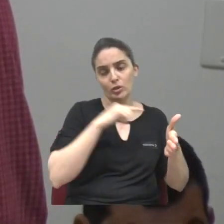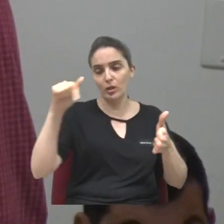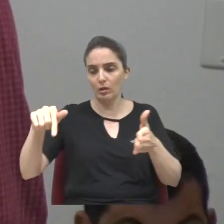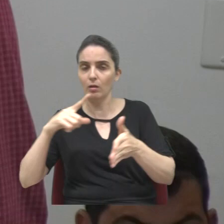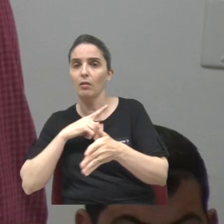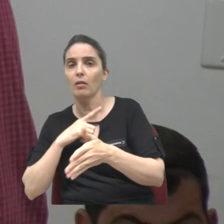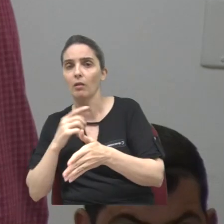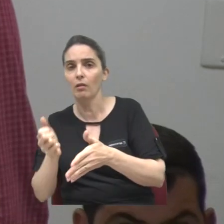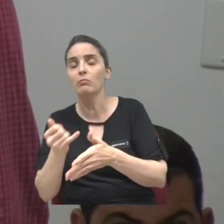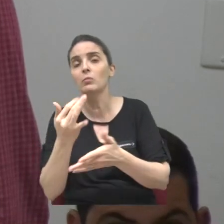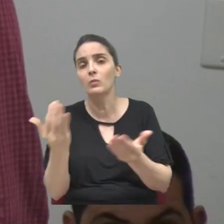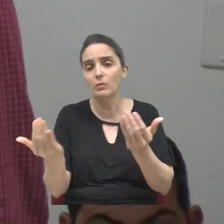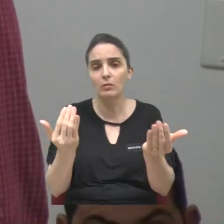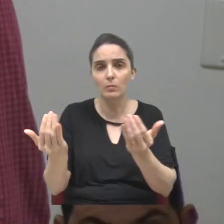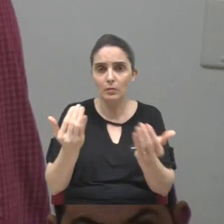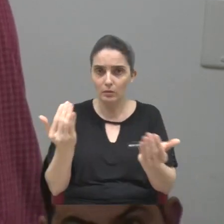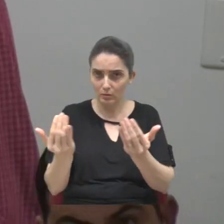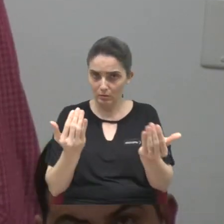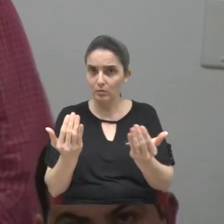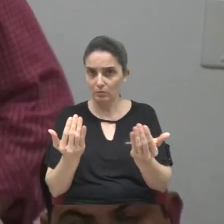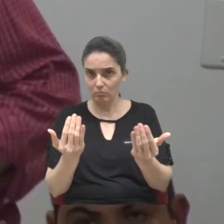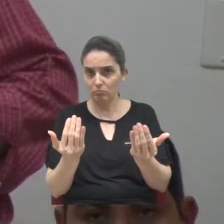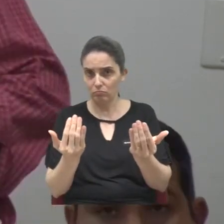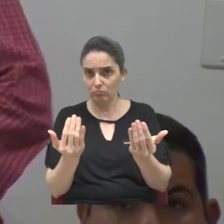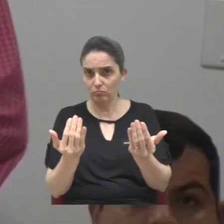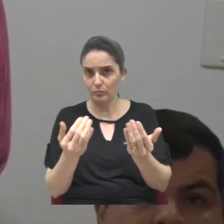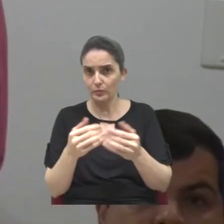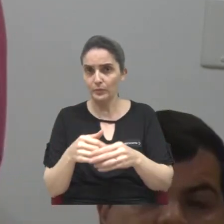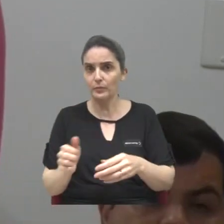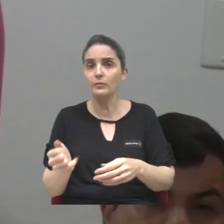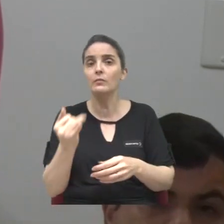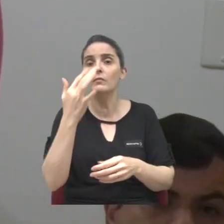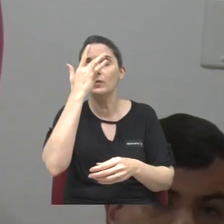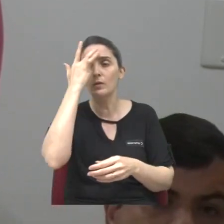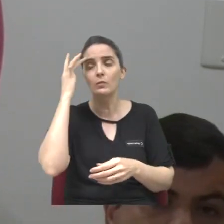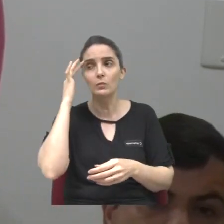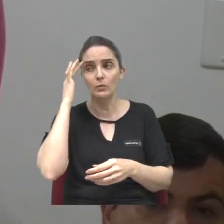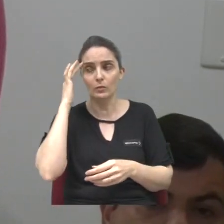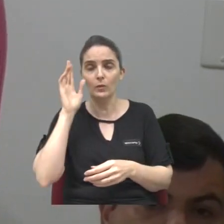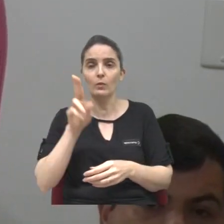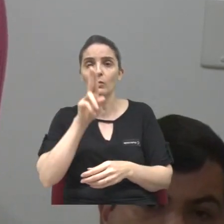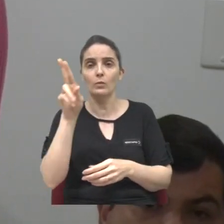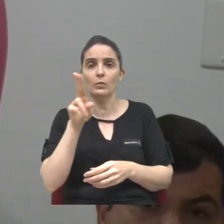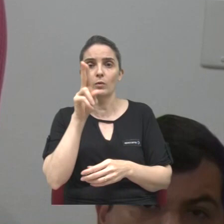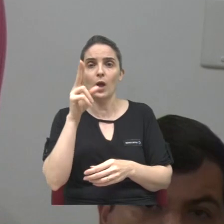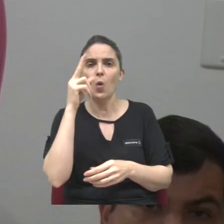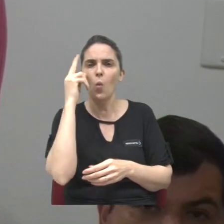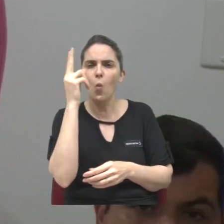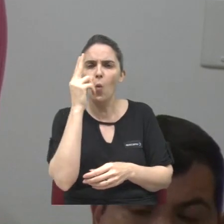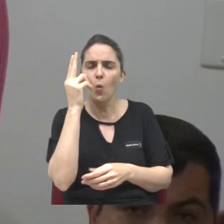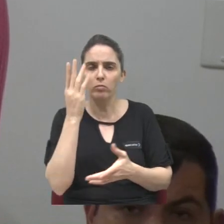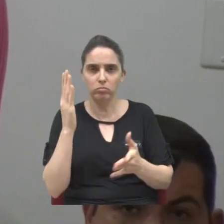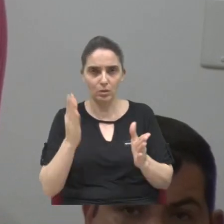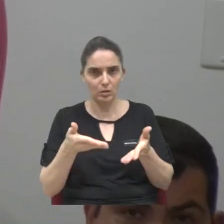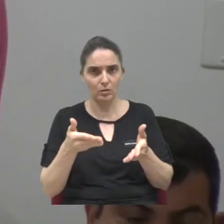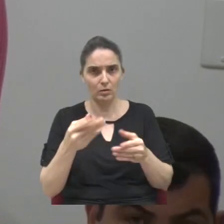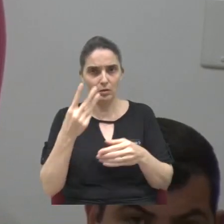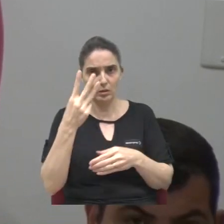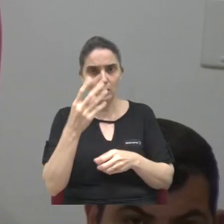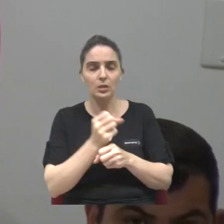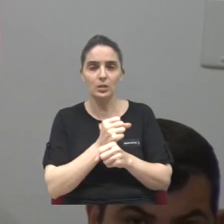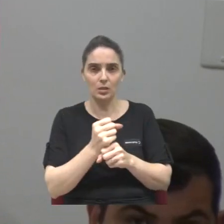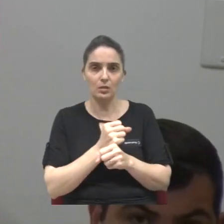cidade, a quantidade de paciente que é atendido por essas ambulâncias. Eu acho que agora, com 3 anos já de governo, dá